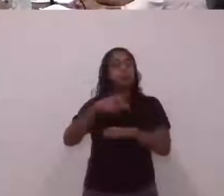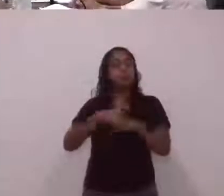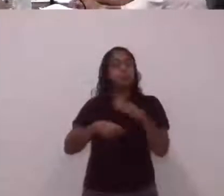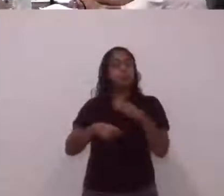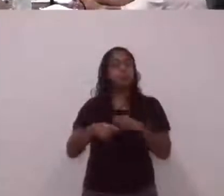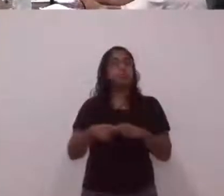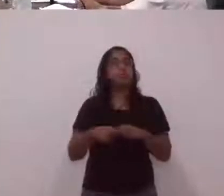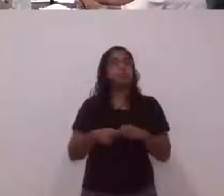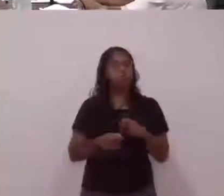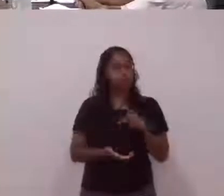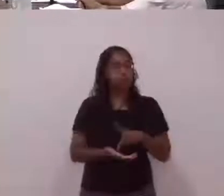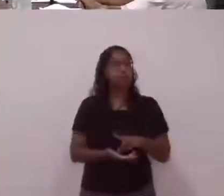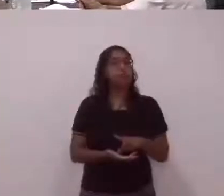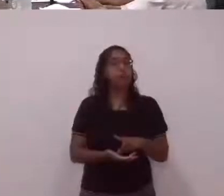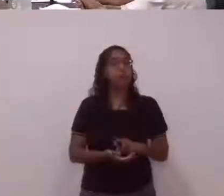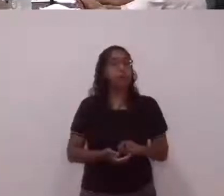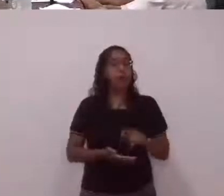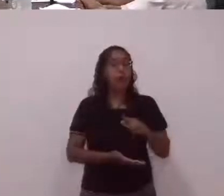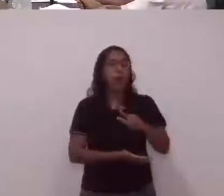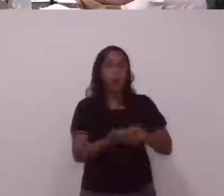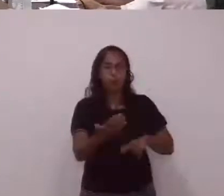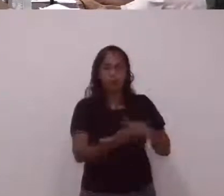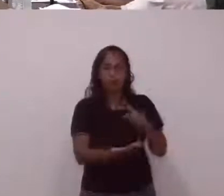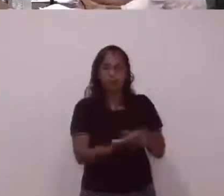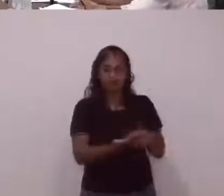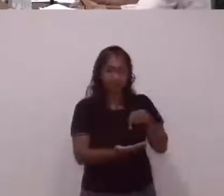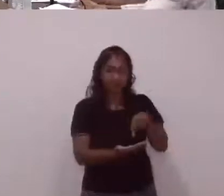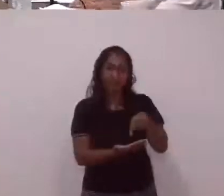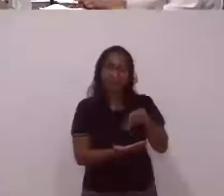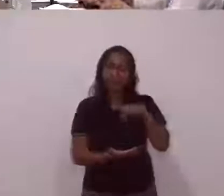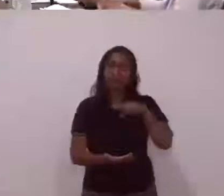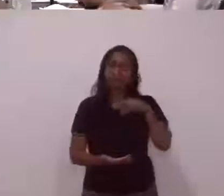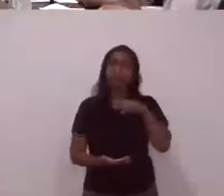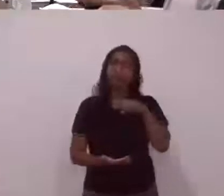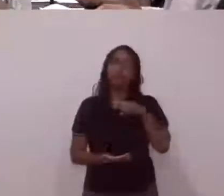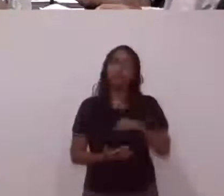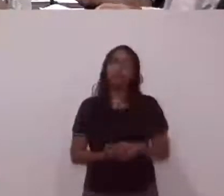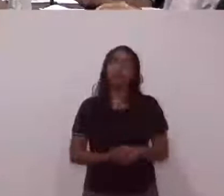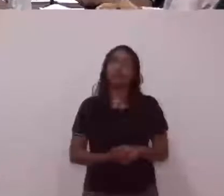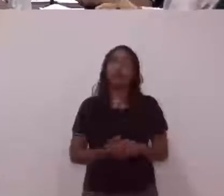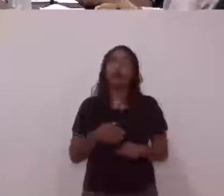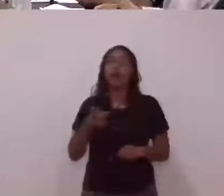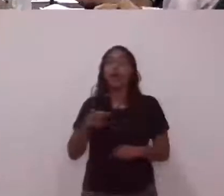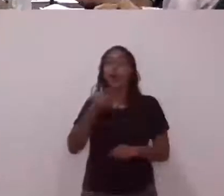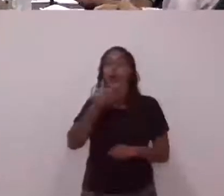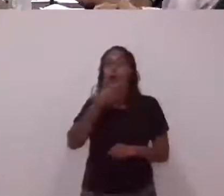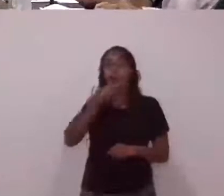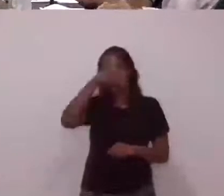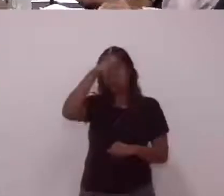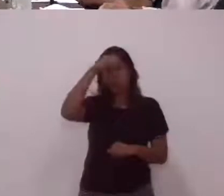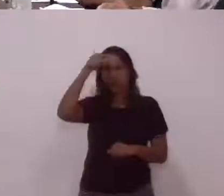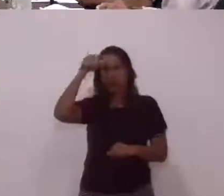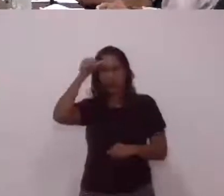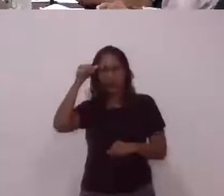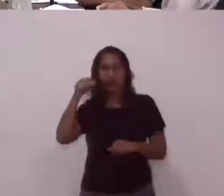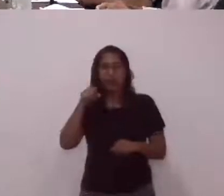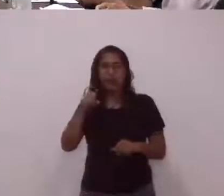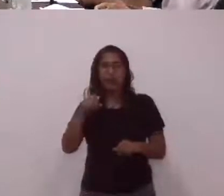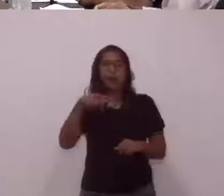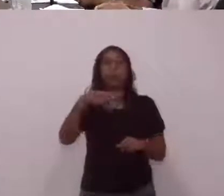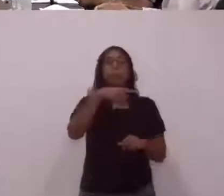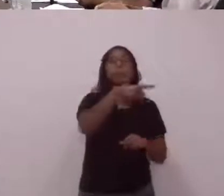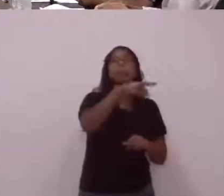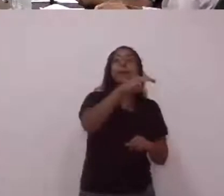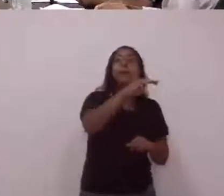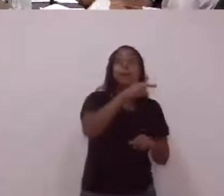consistente no contrato de locação, com efetiva tomada de posse pela Prefeitura. Documento emitido pela PM,